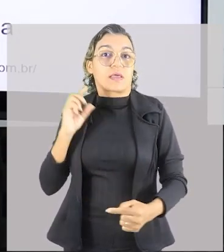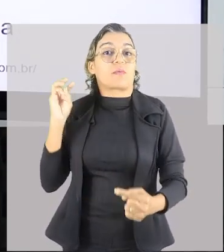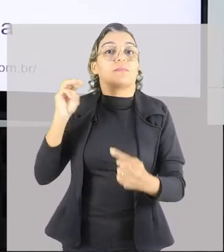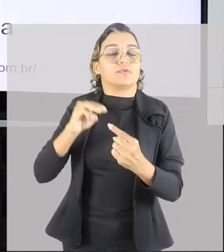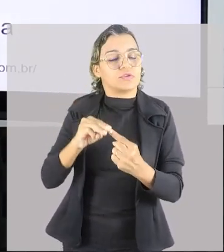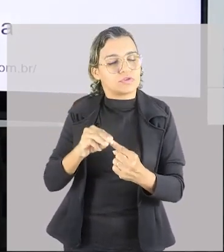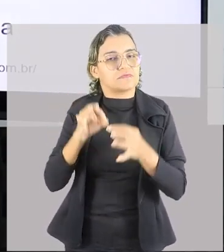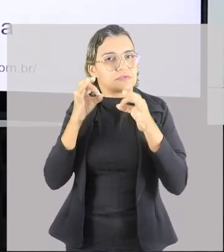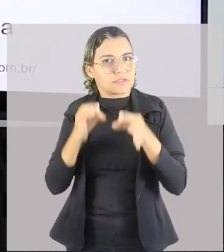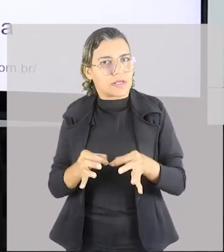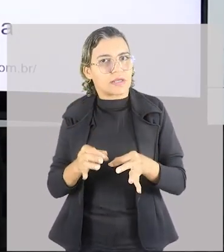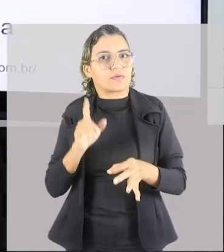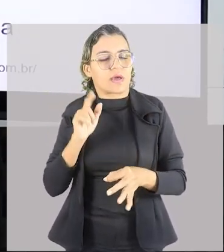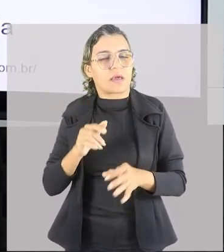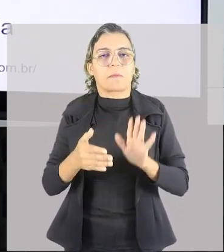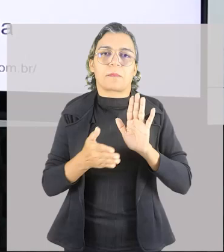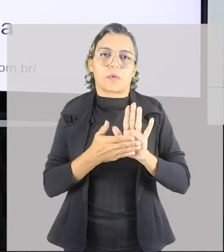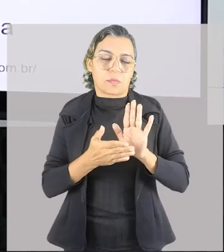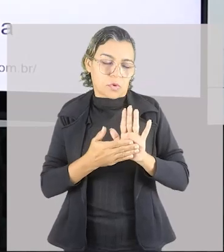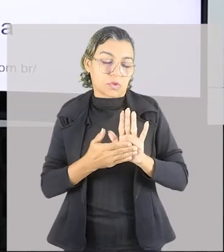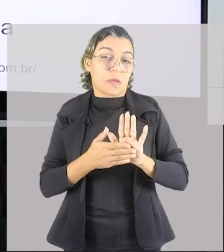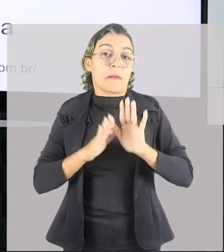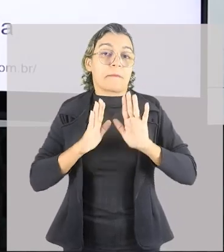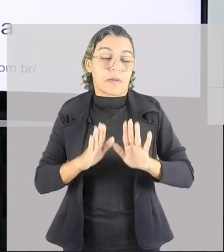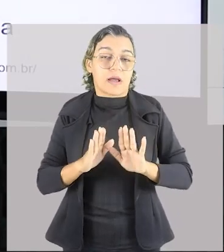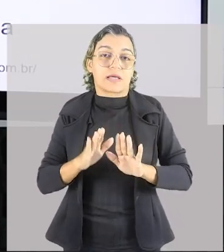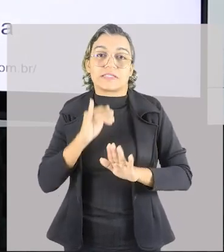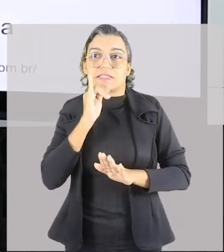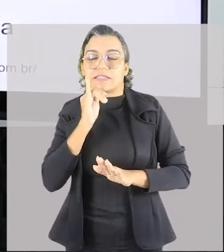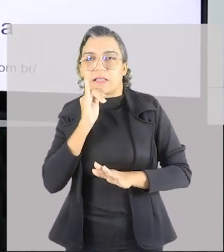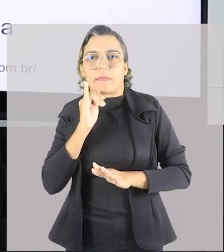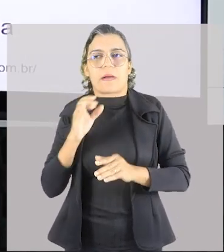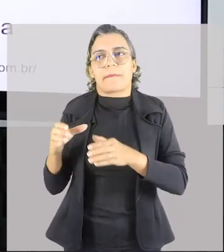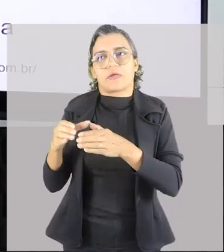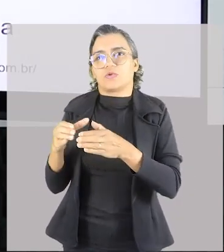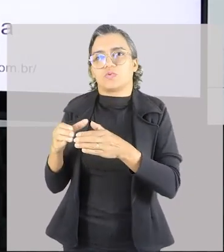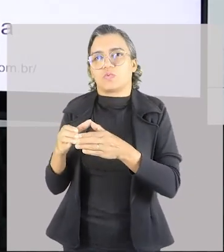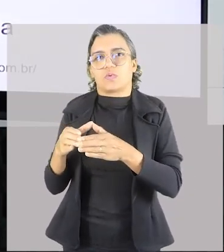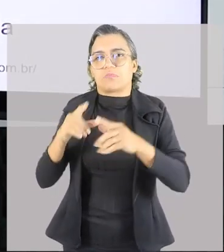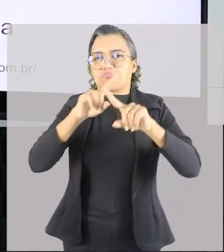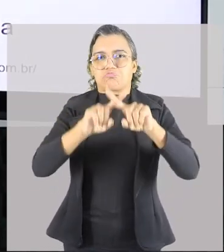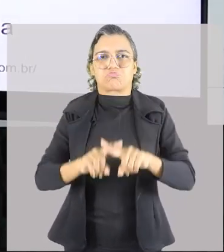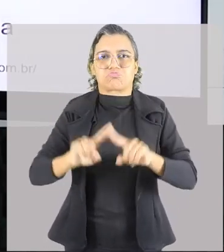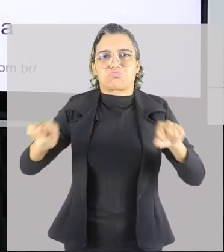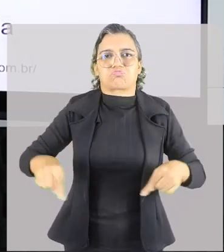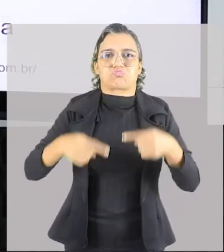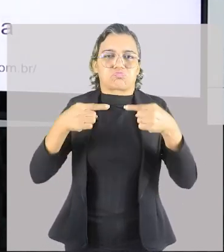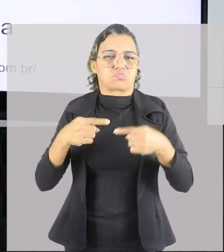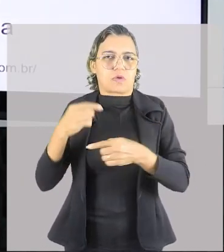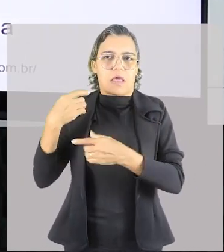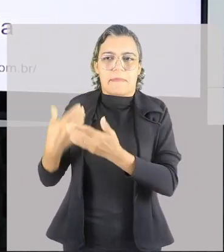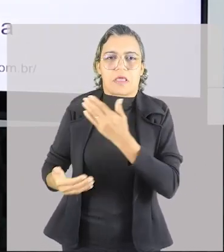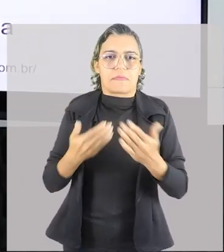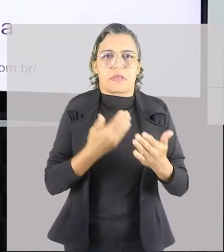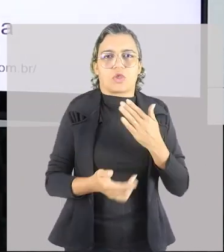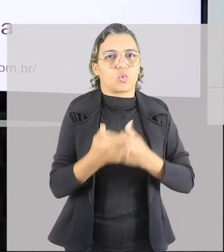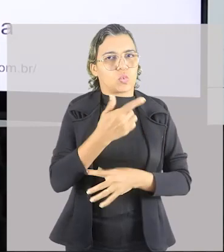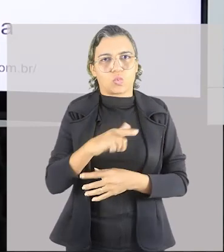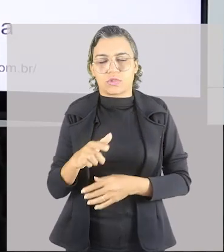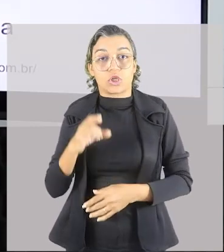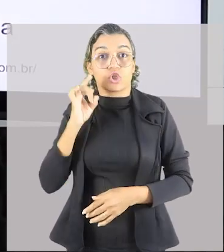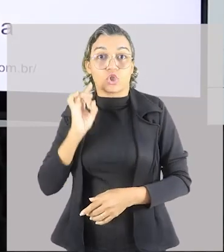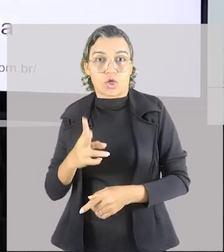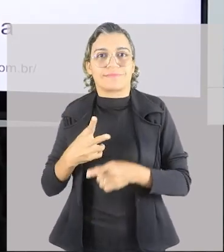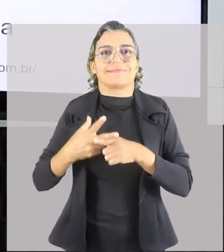proposta. Possa ser que ocorra, mas não é por isso que vai ter o derrotado dentro de jogos com